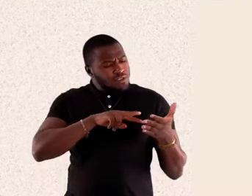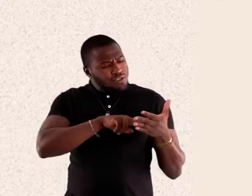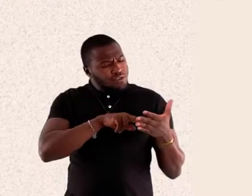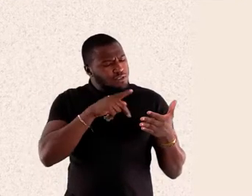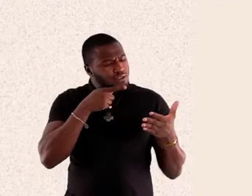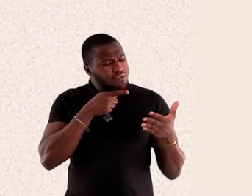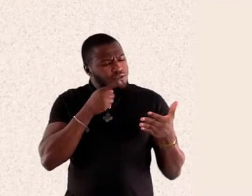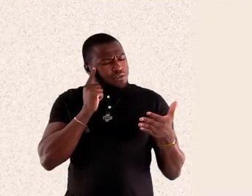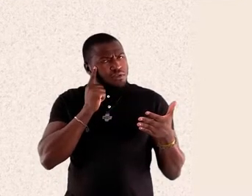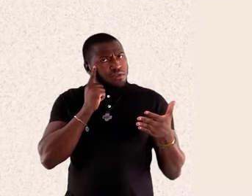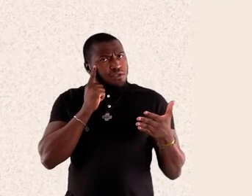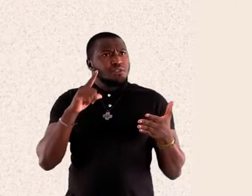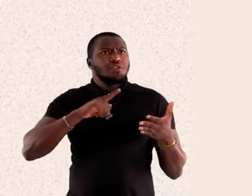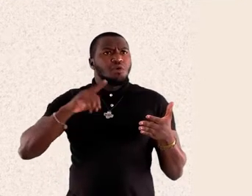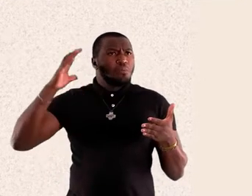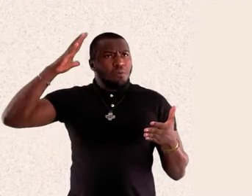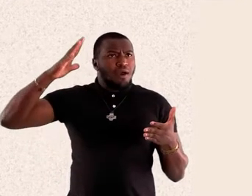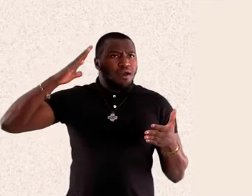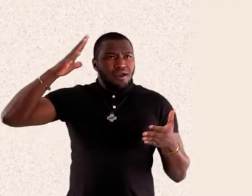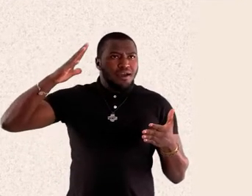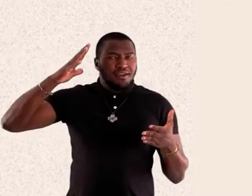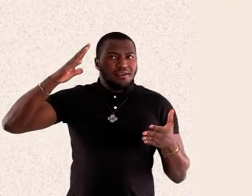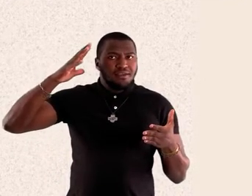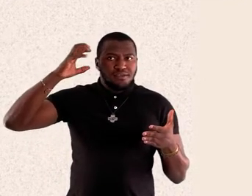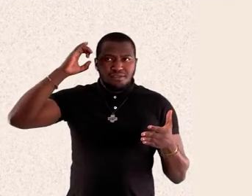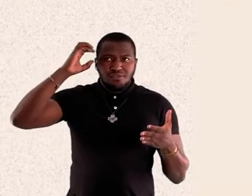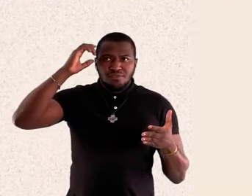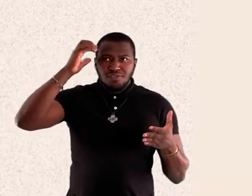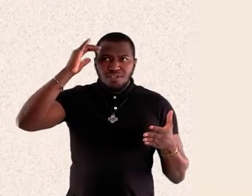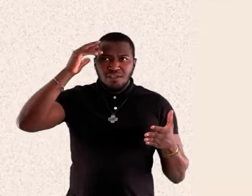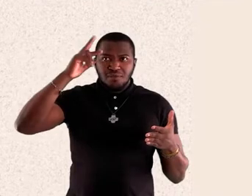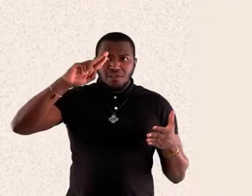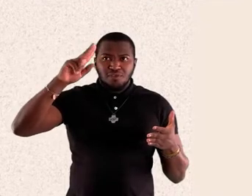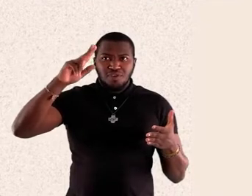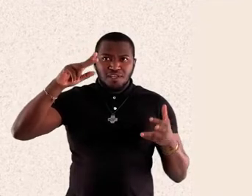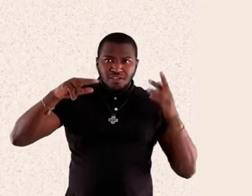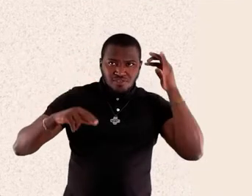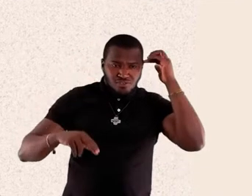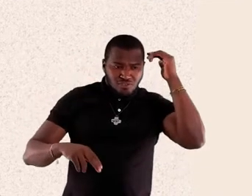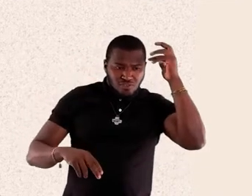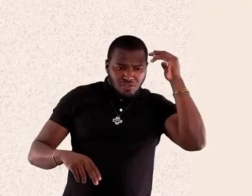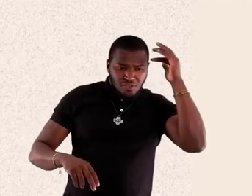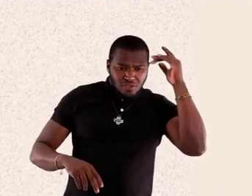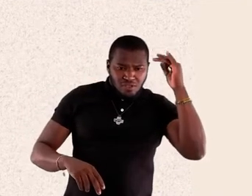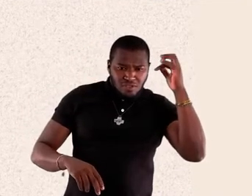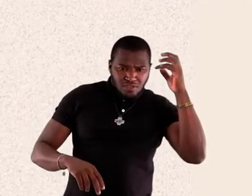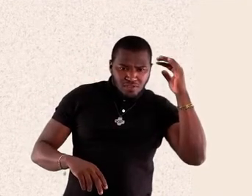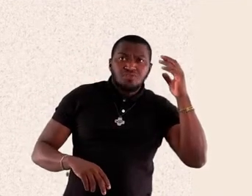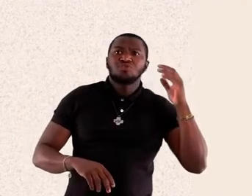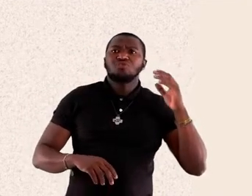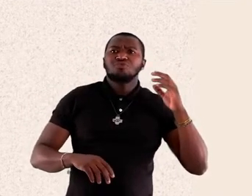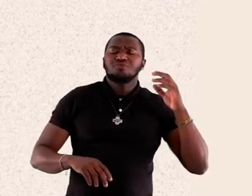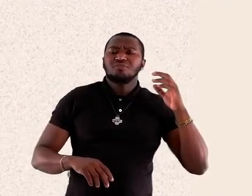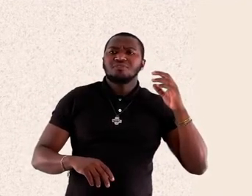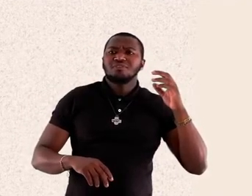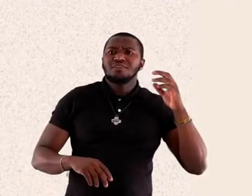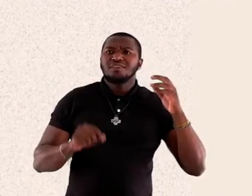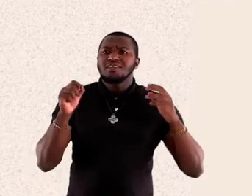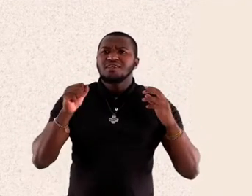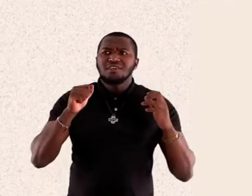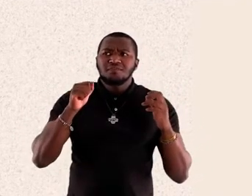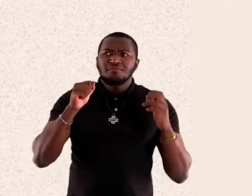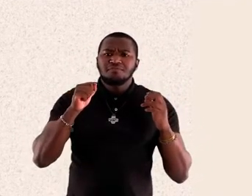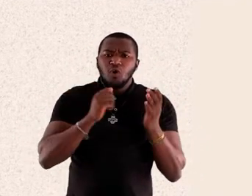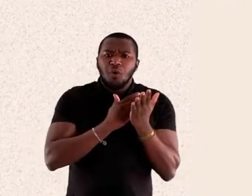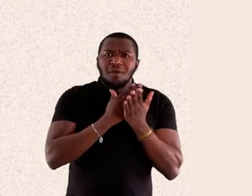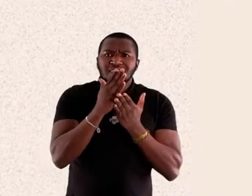existe uma região que é diferente das outras regiões dos outros sistemas neurais que é ativada